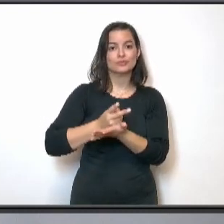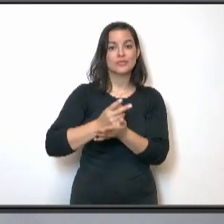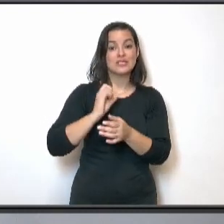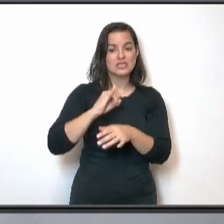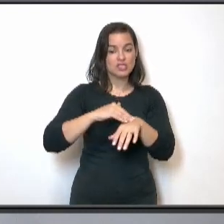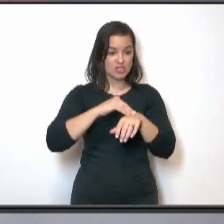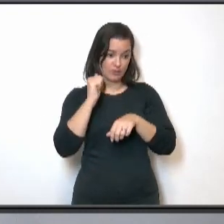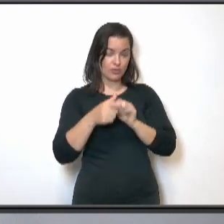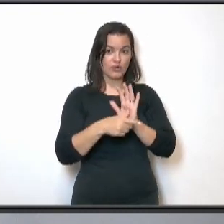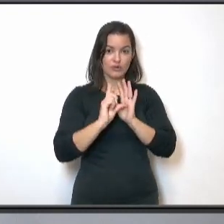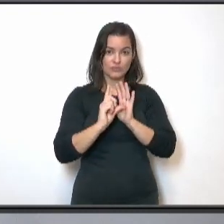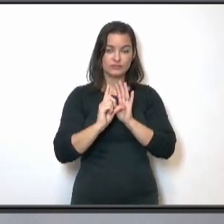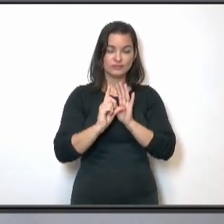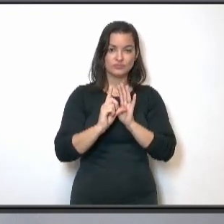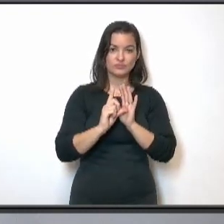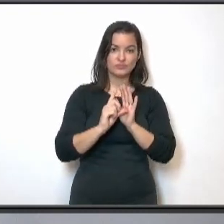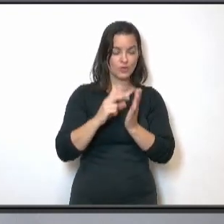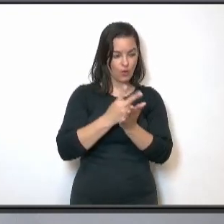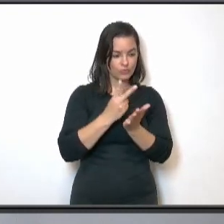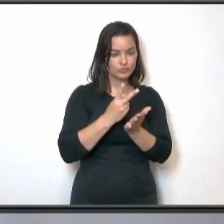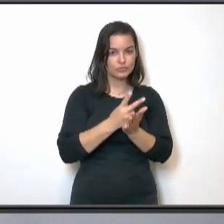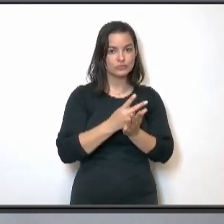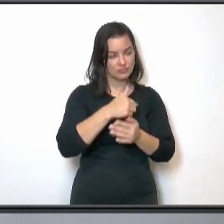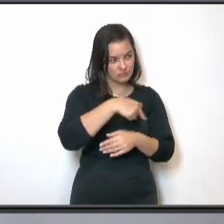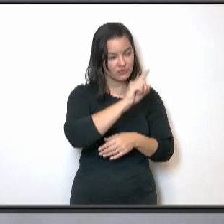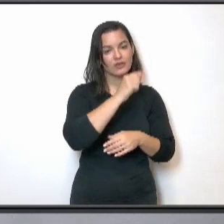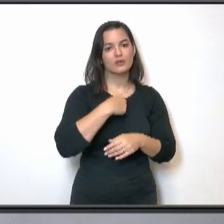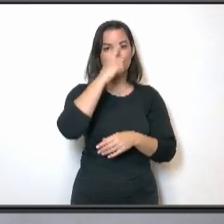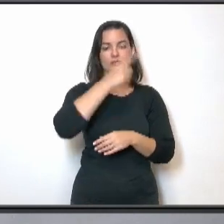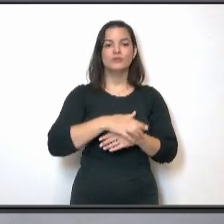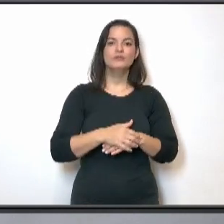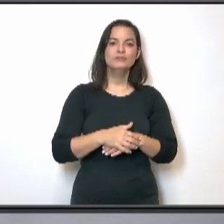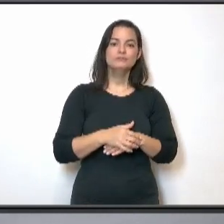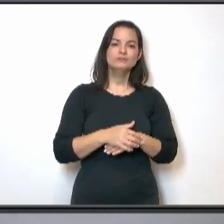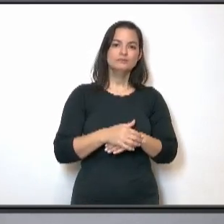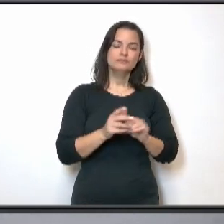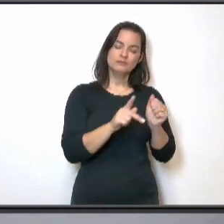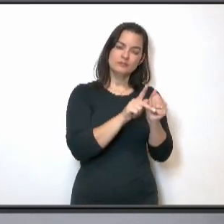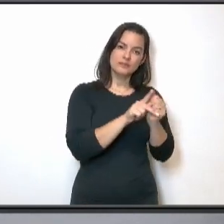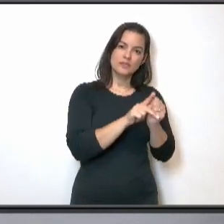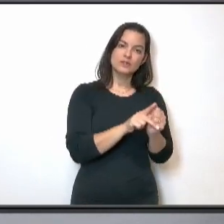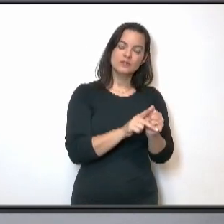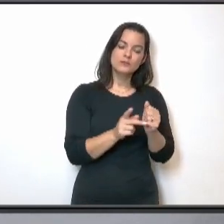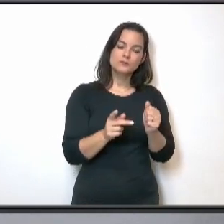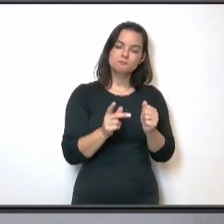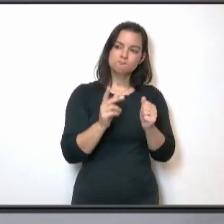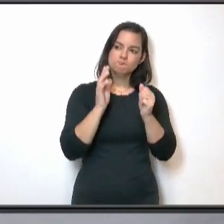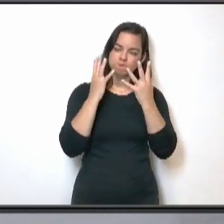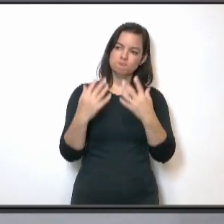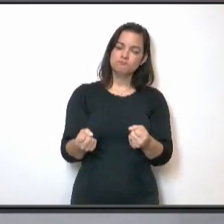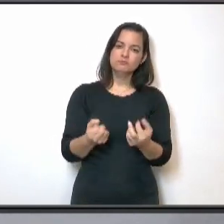retorna rendido, com certeza, quem sabe lutando com alguns sentimentos ainda de